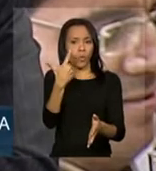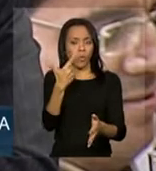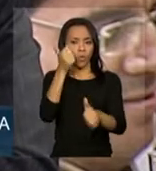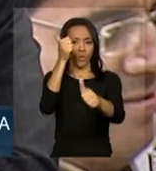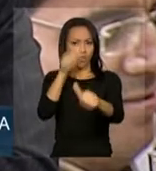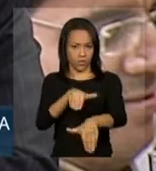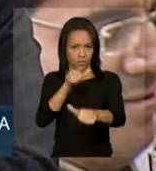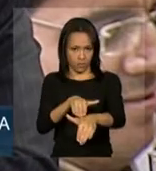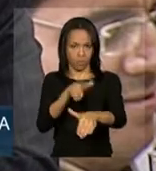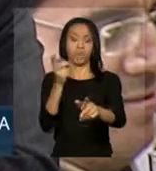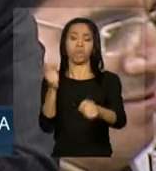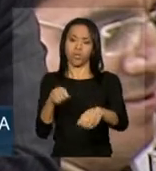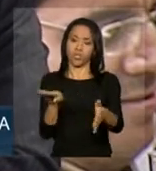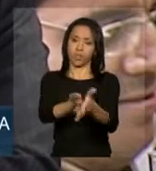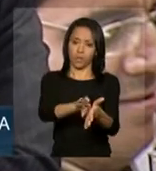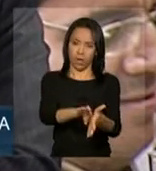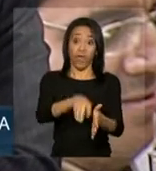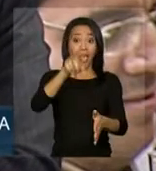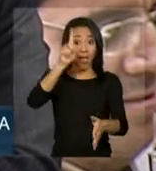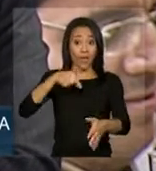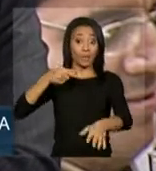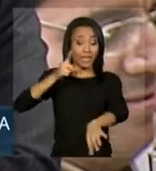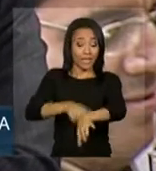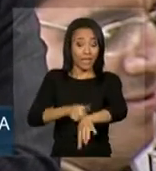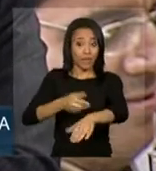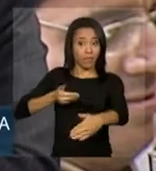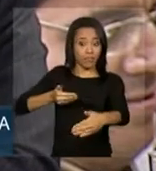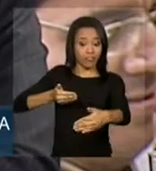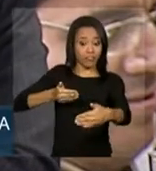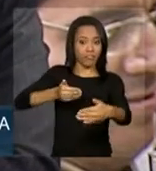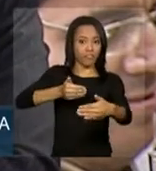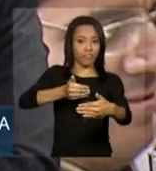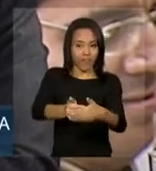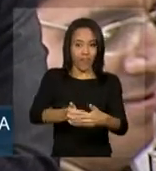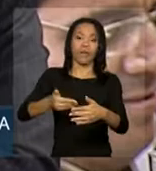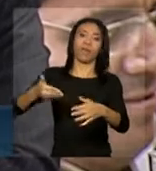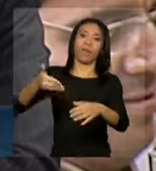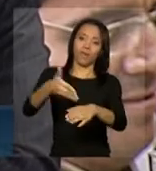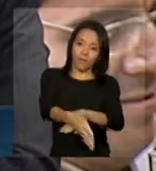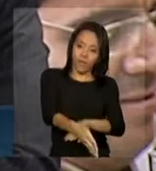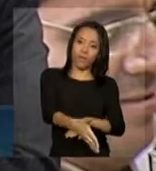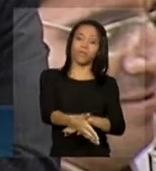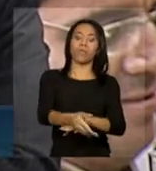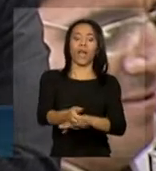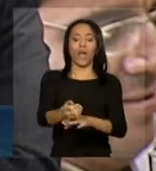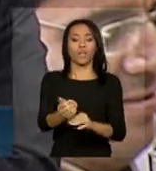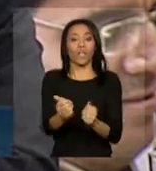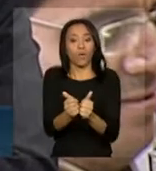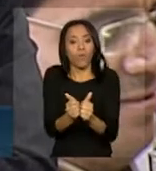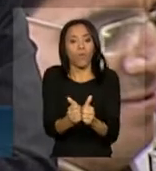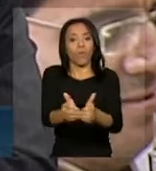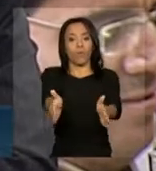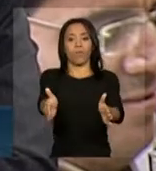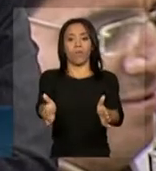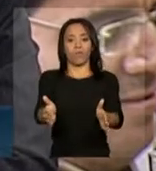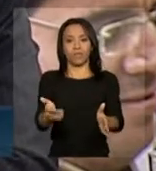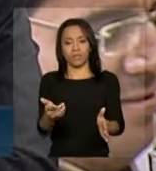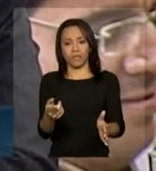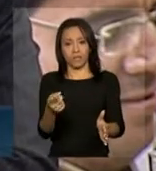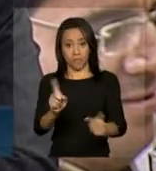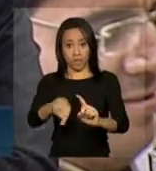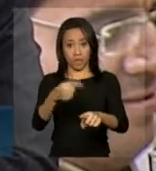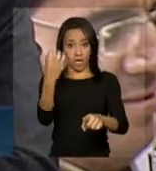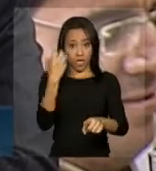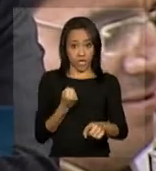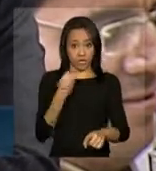ditadas até o dia 12 de Setembro que é o prazo para poder entrar aí entram começa a contar esse mês eh paraa bolsa de